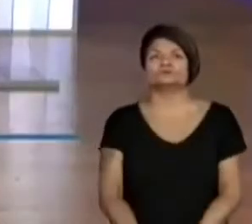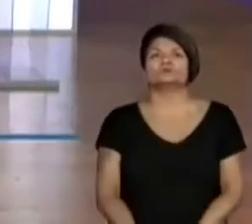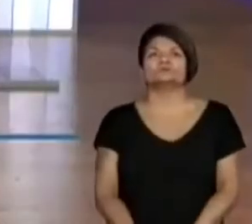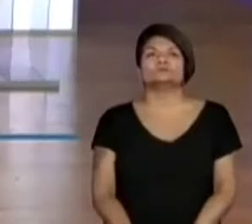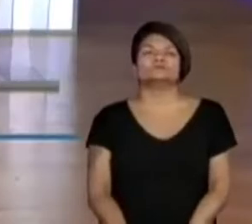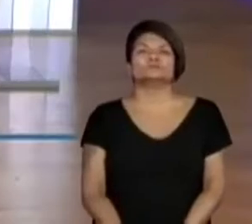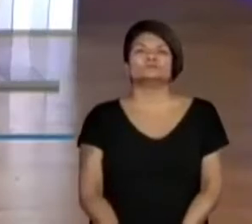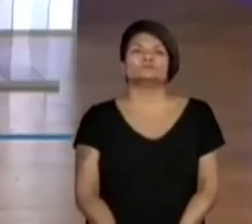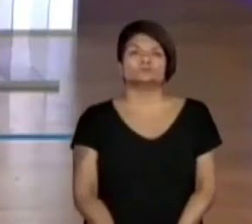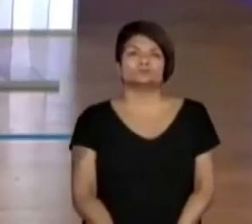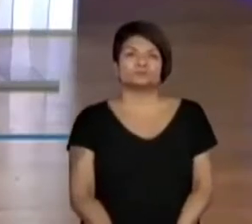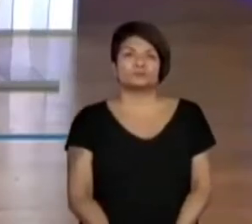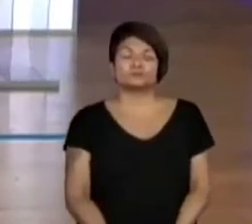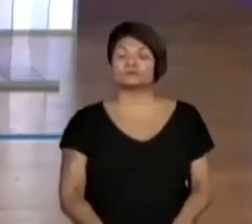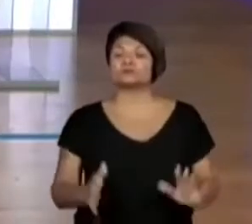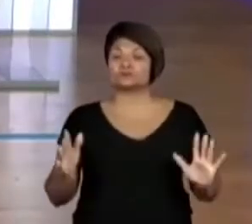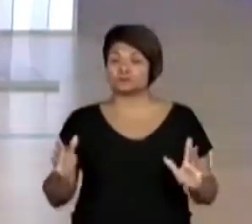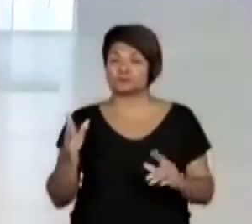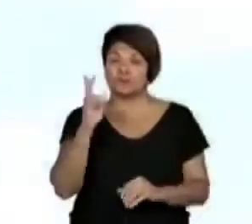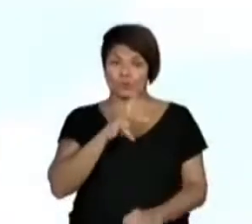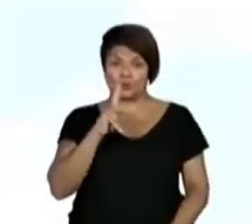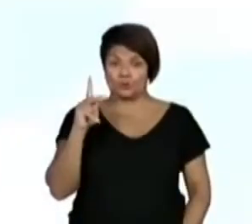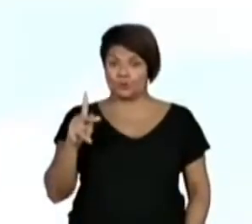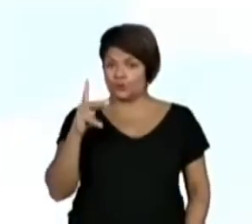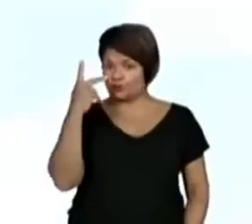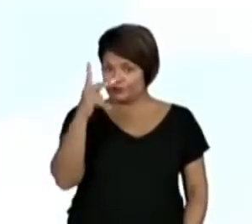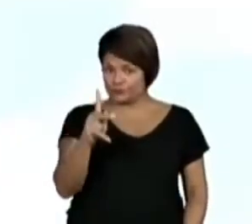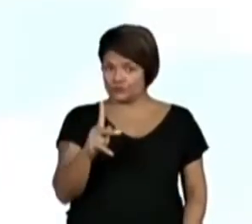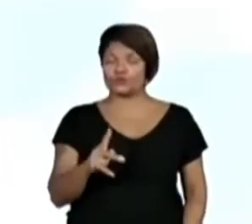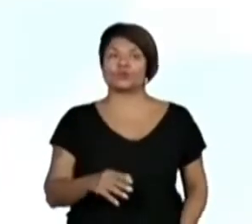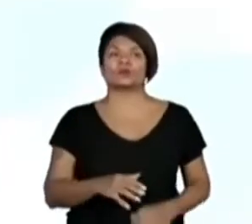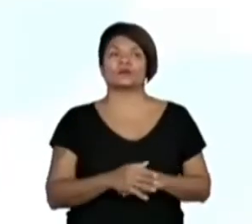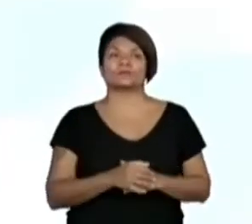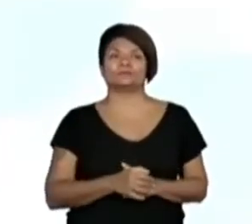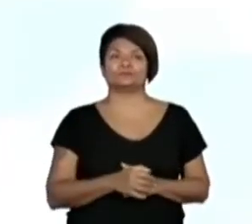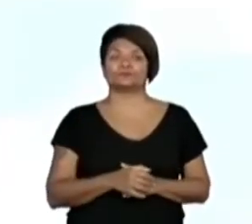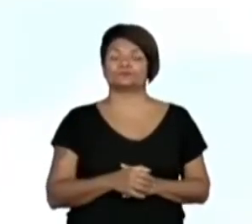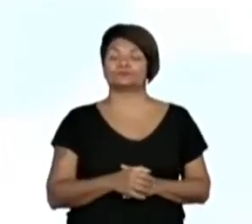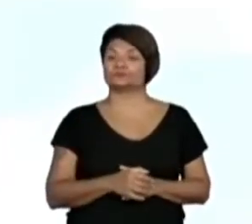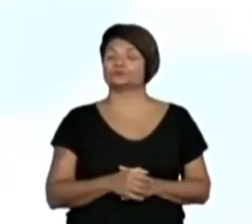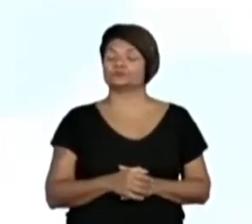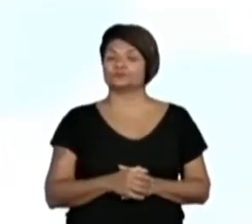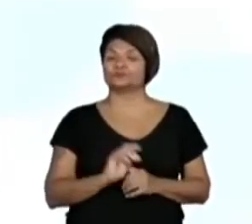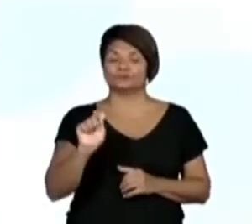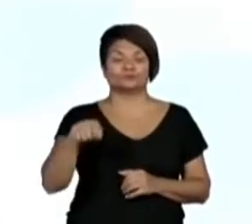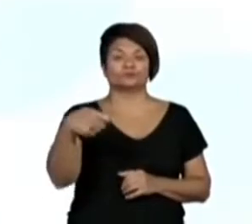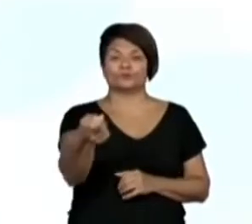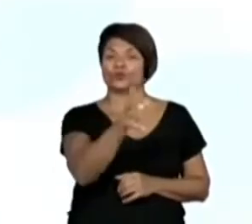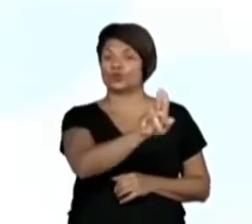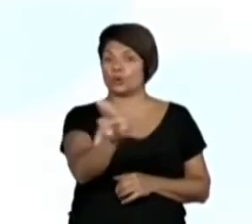2. Sua professora dirá o nome delas e você irá